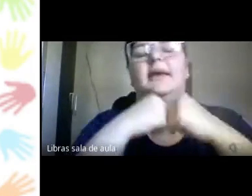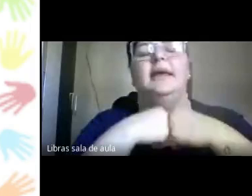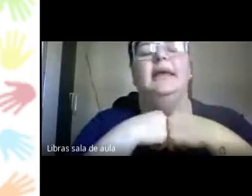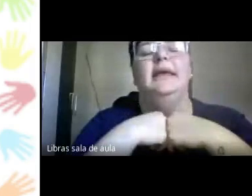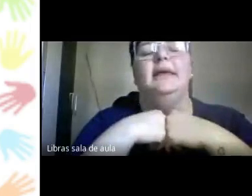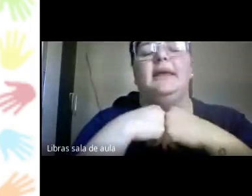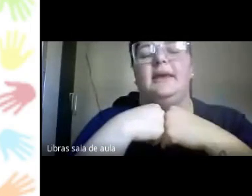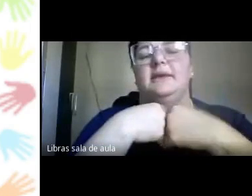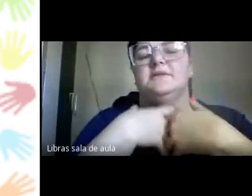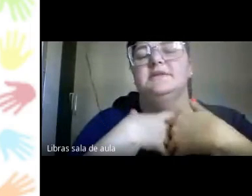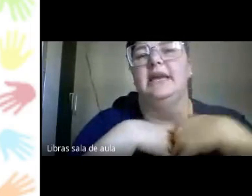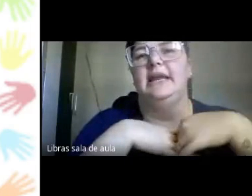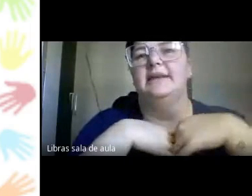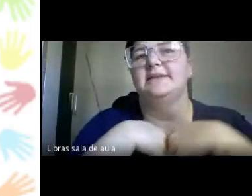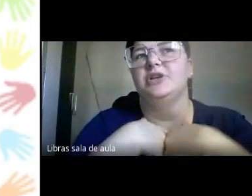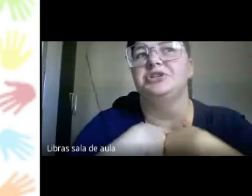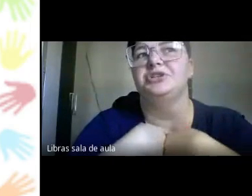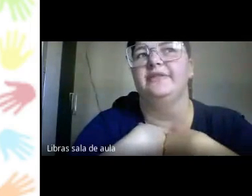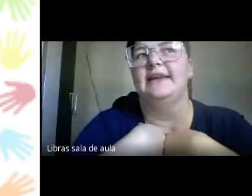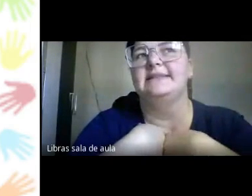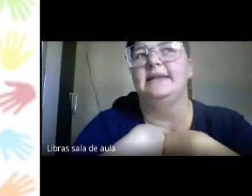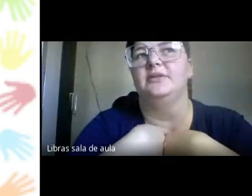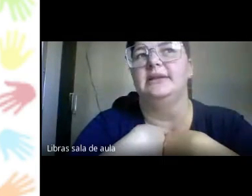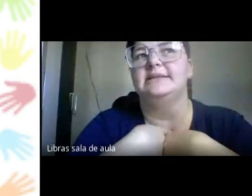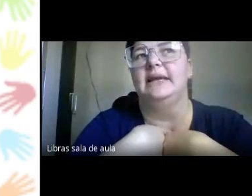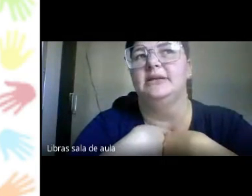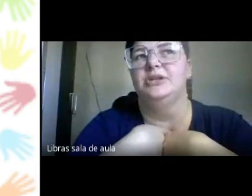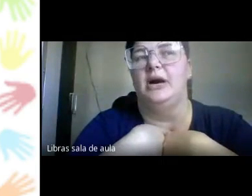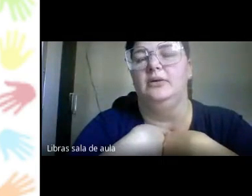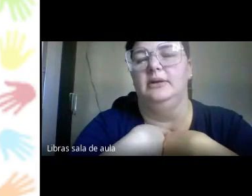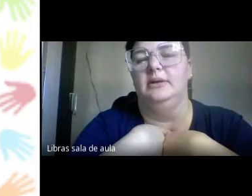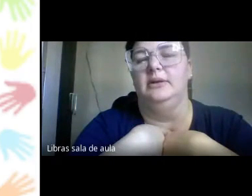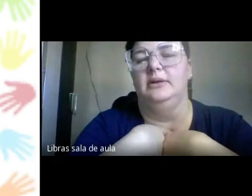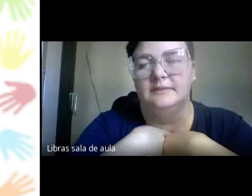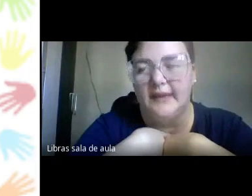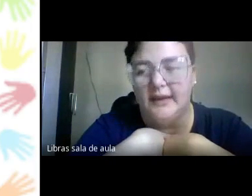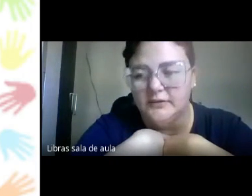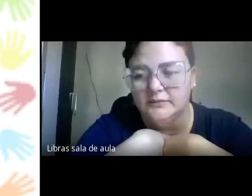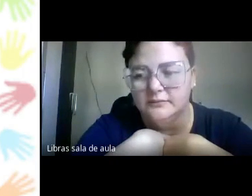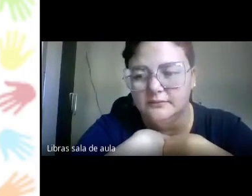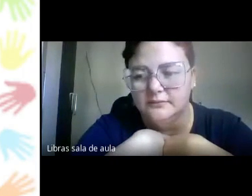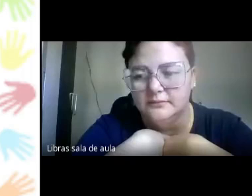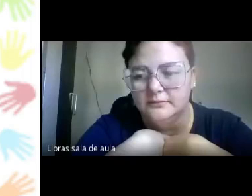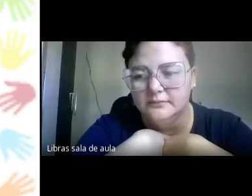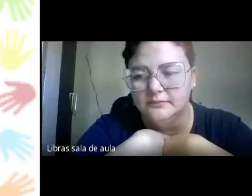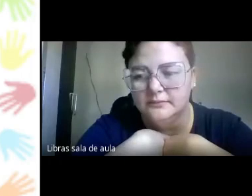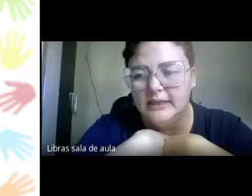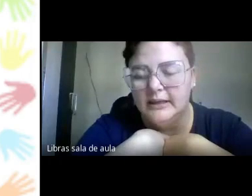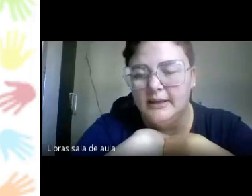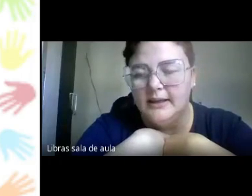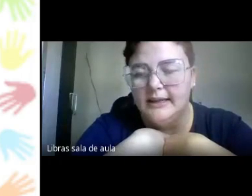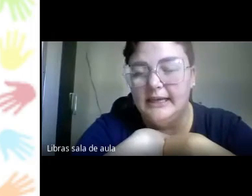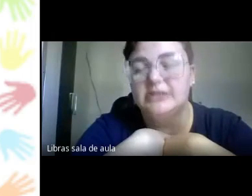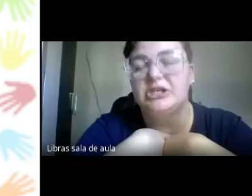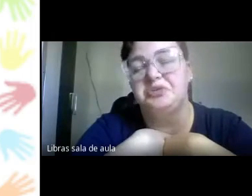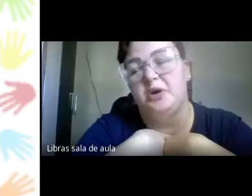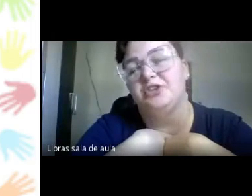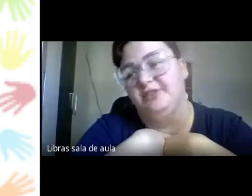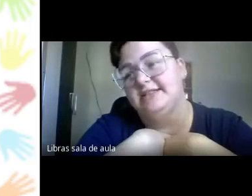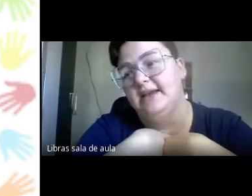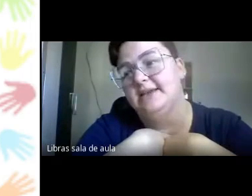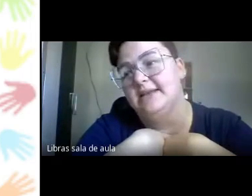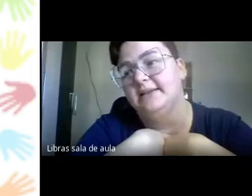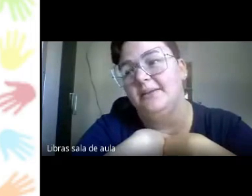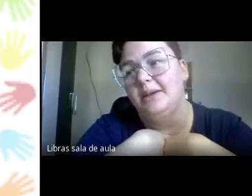né? E isso seria se a gente estivesse dentro da sala de aula, certo? E a gente